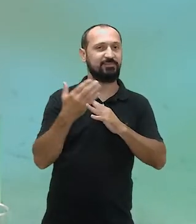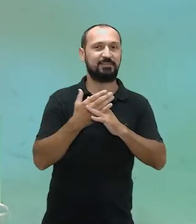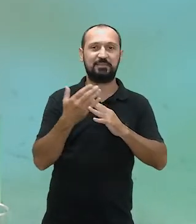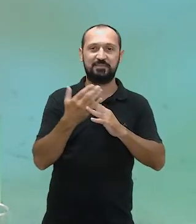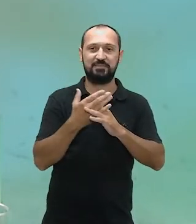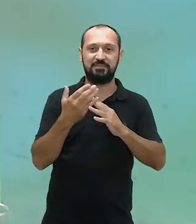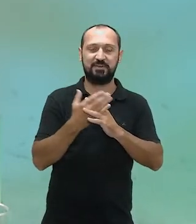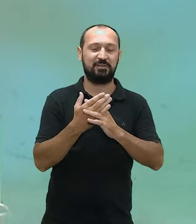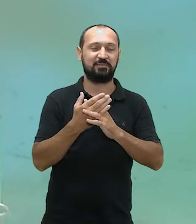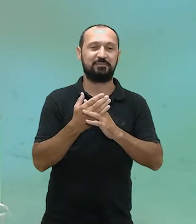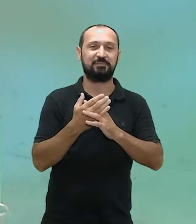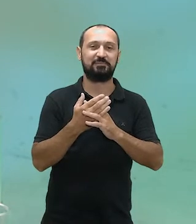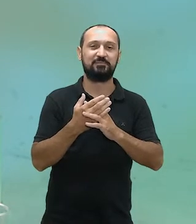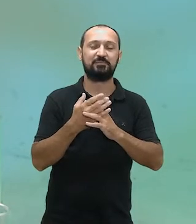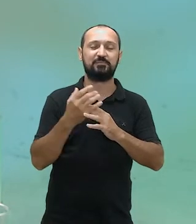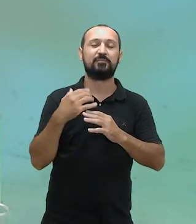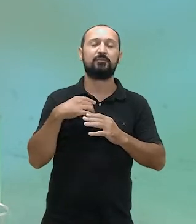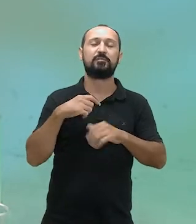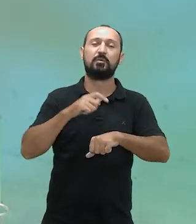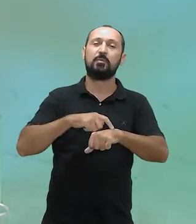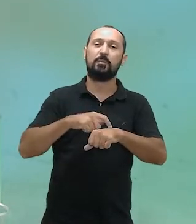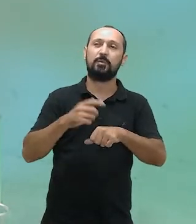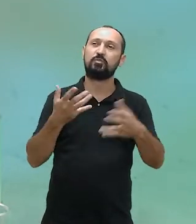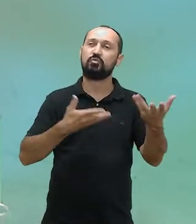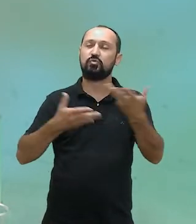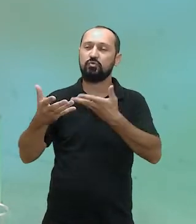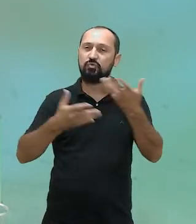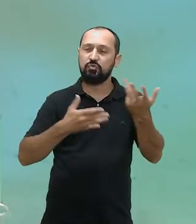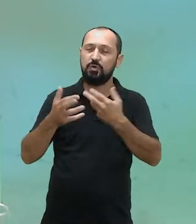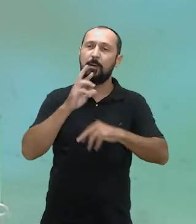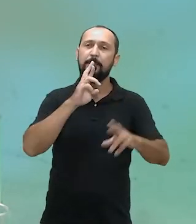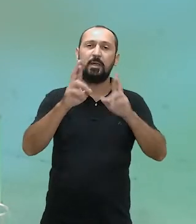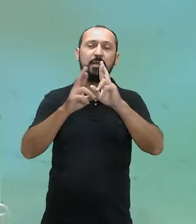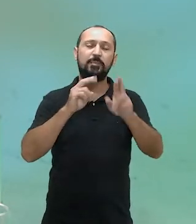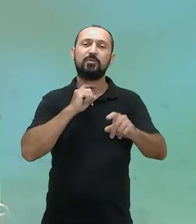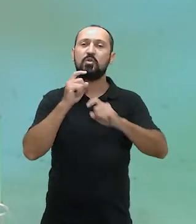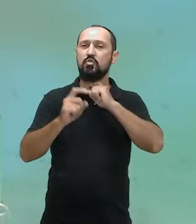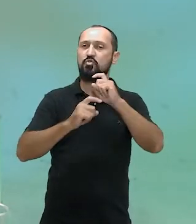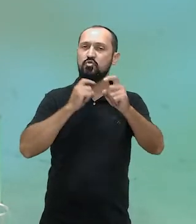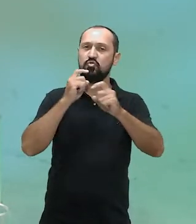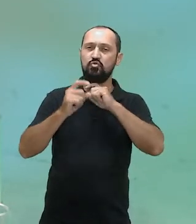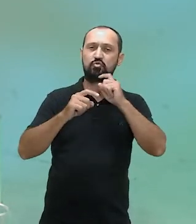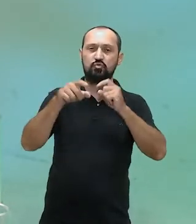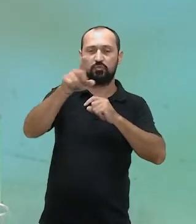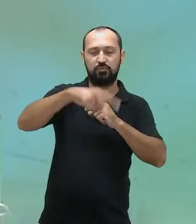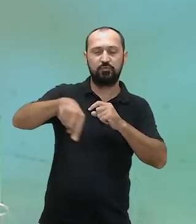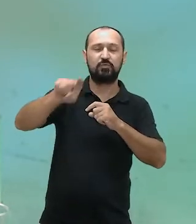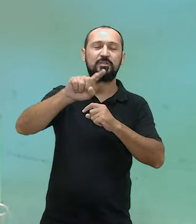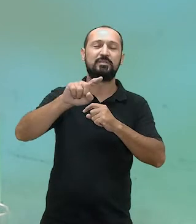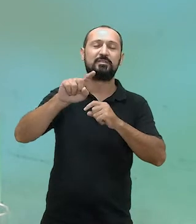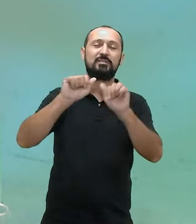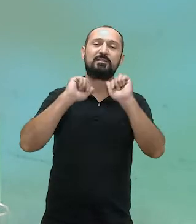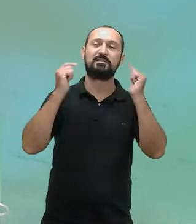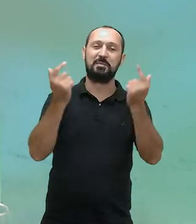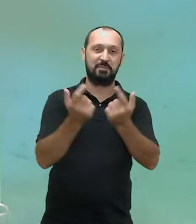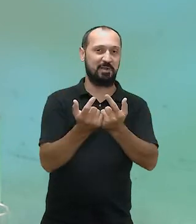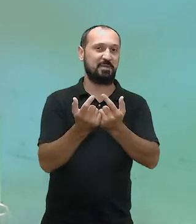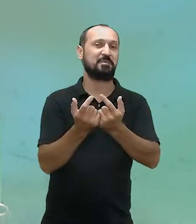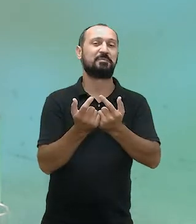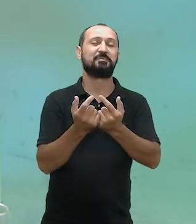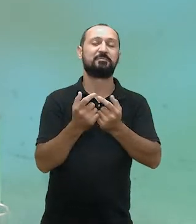intervalo e volta com o nosso momento interatividade para responder as dúvidas que vocês, seguidores da Assembleia